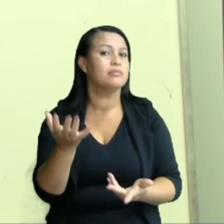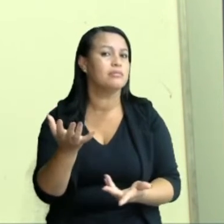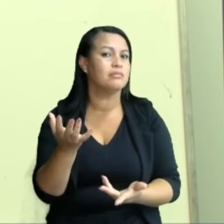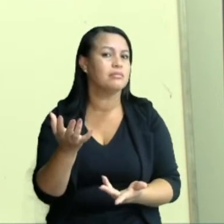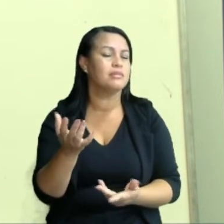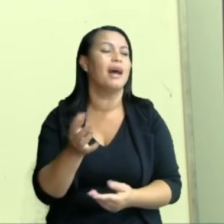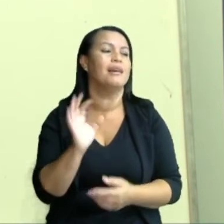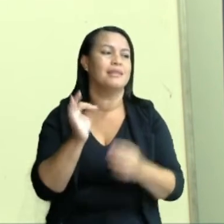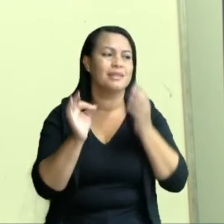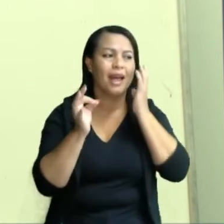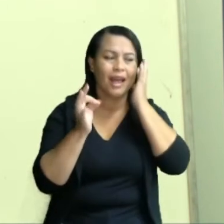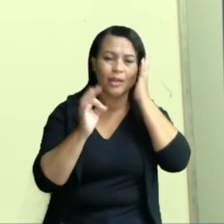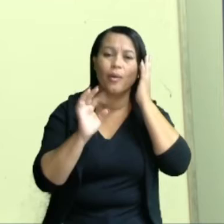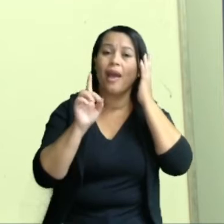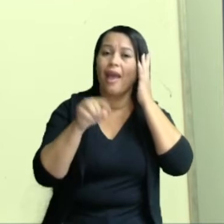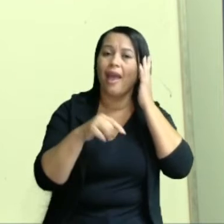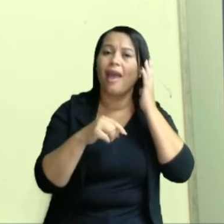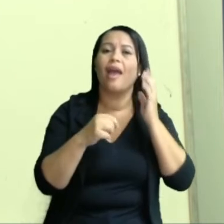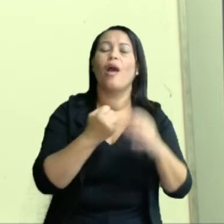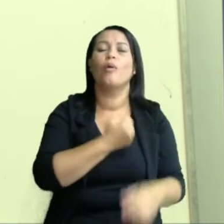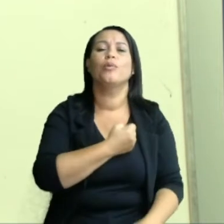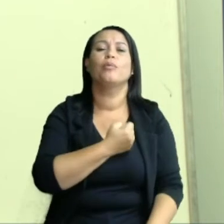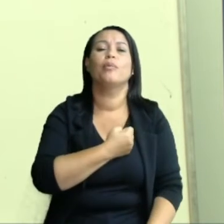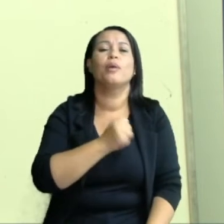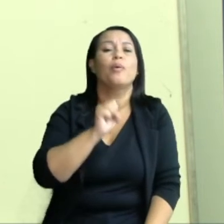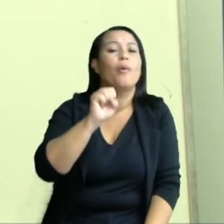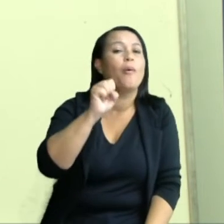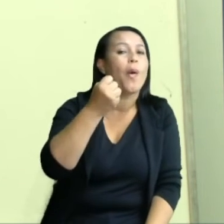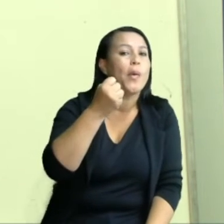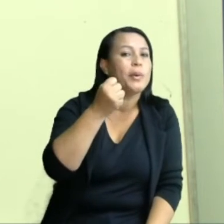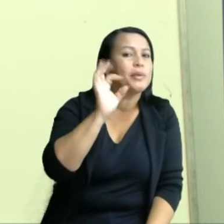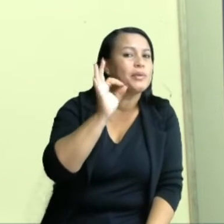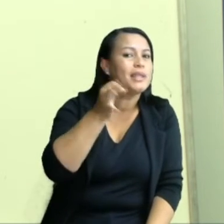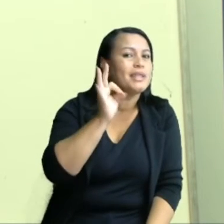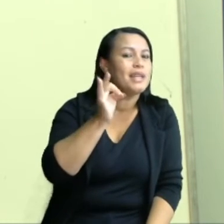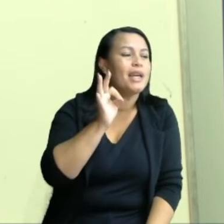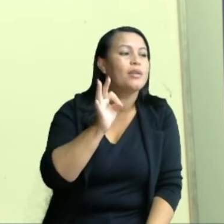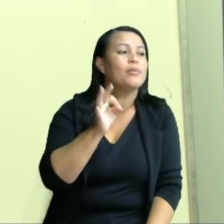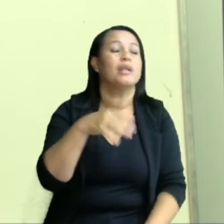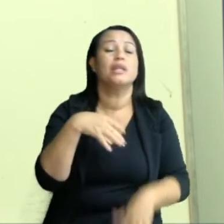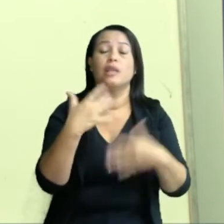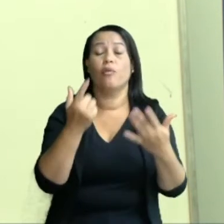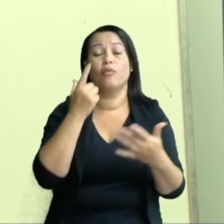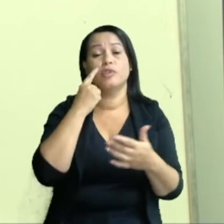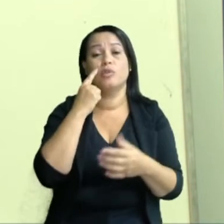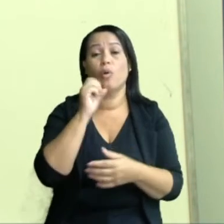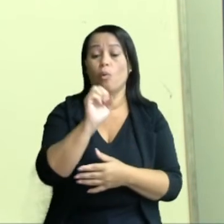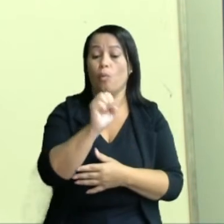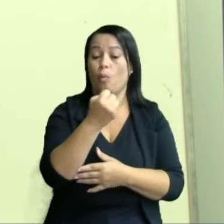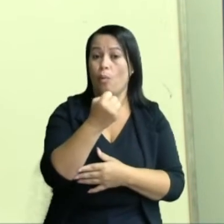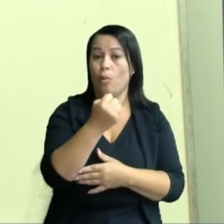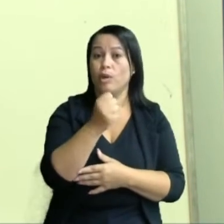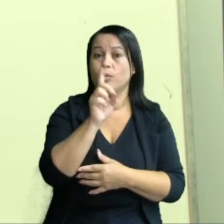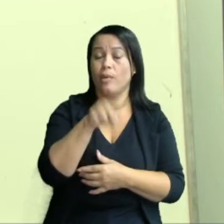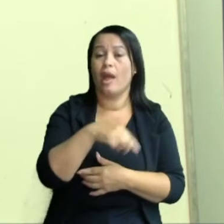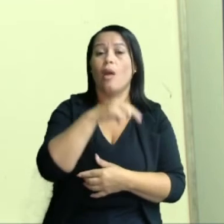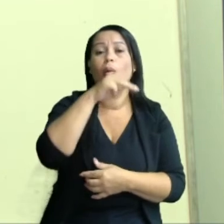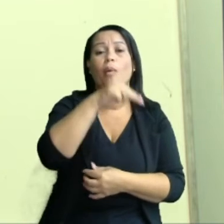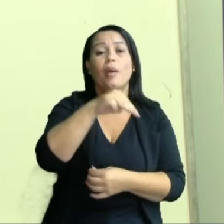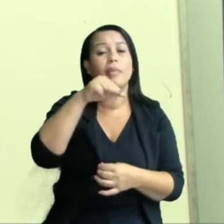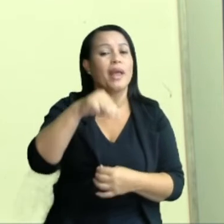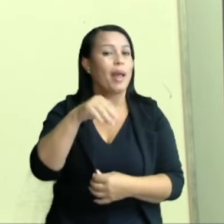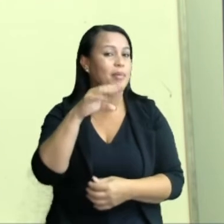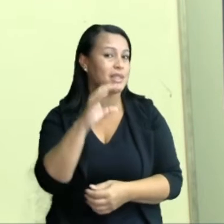Então, muito bem, é o 8, tá certo? Então, o 8 é o